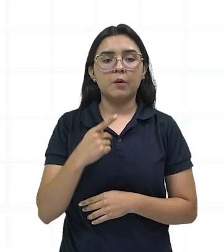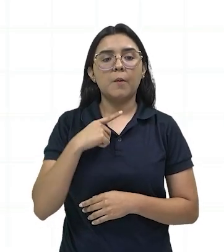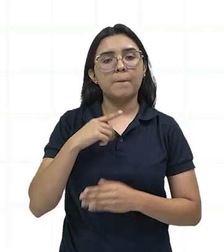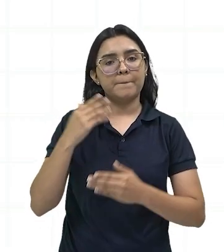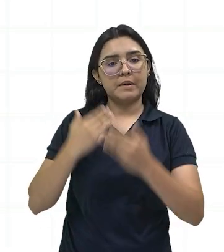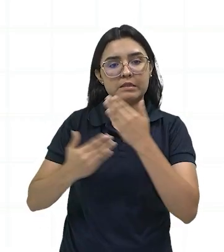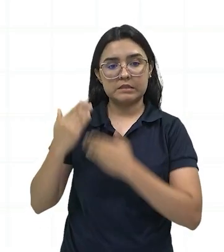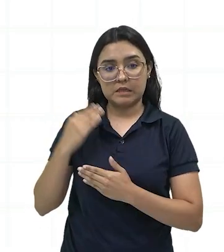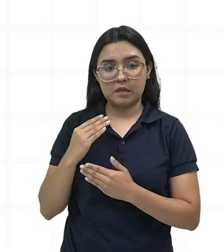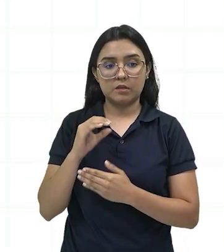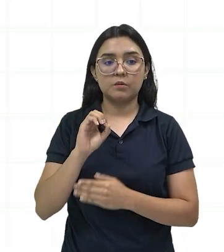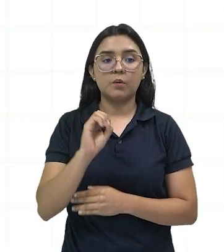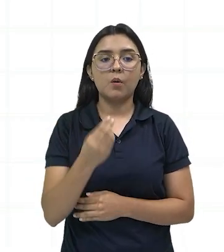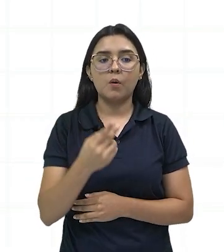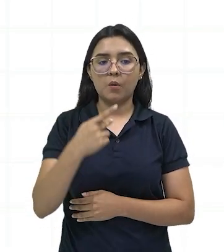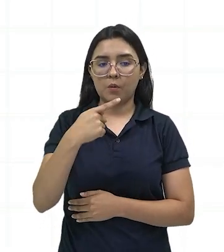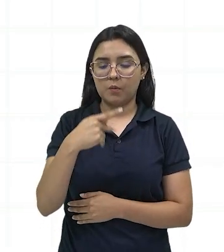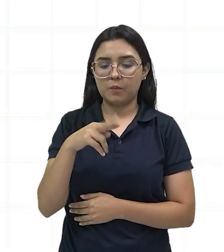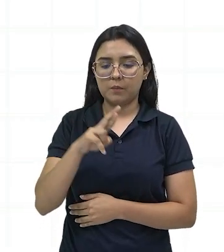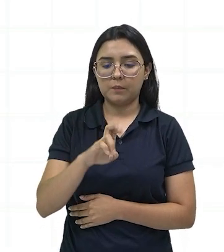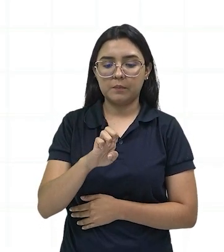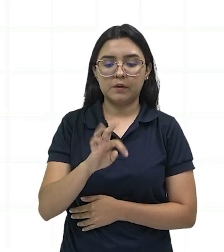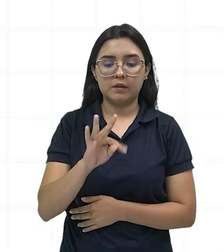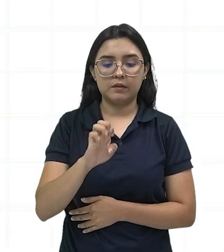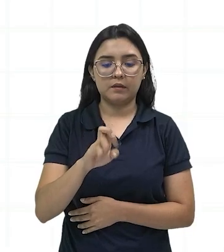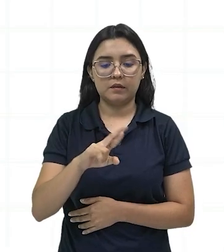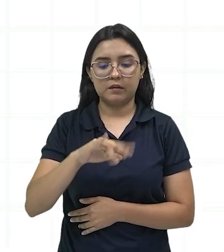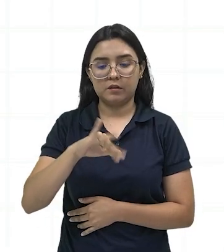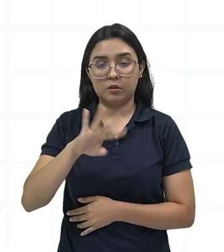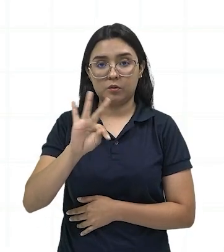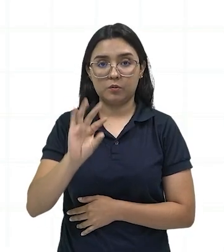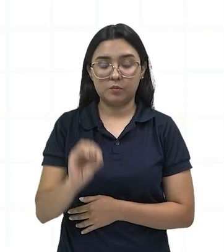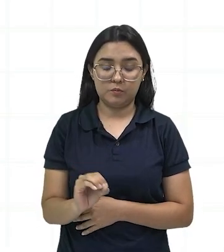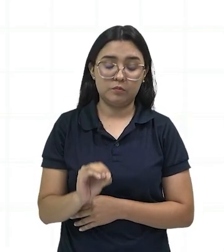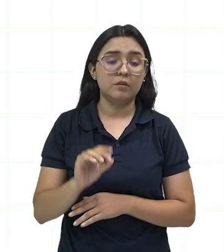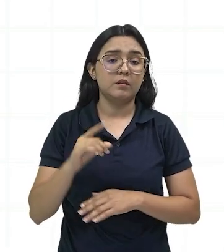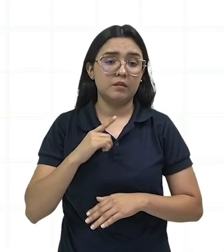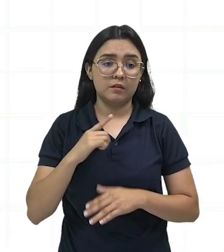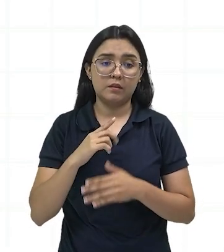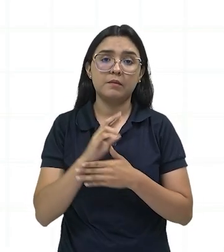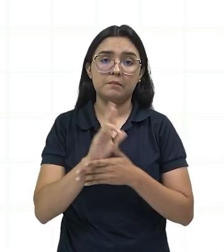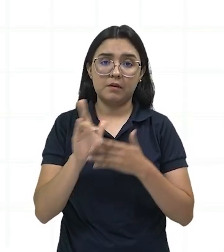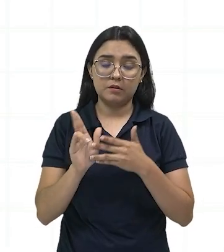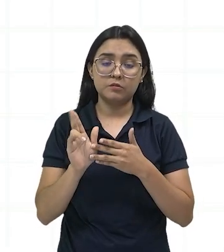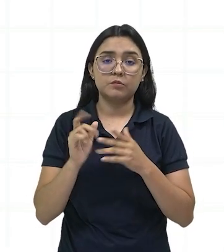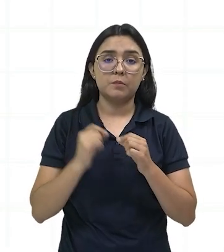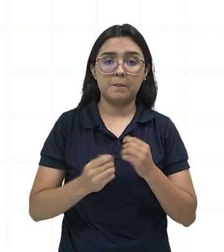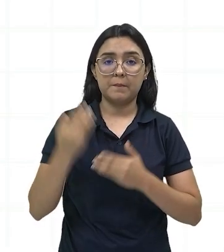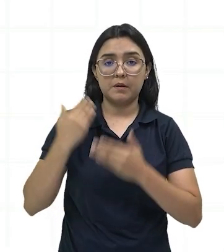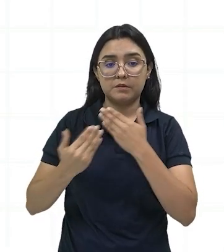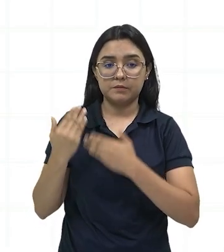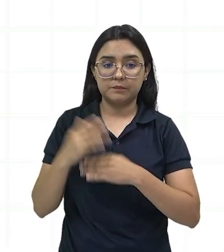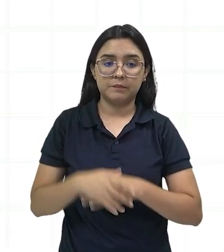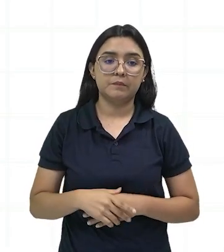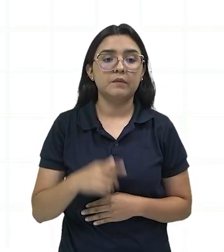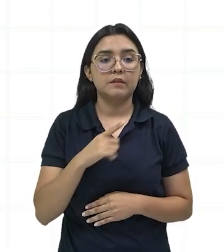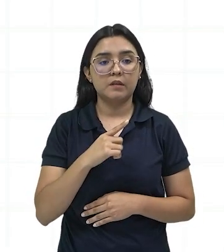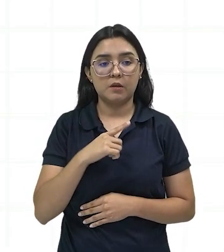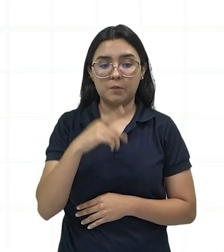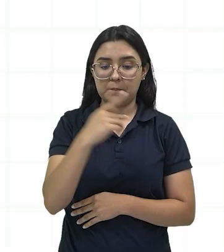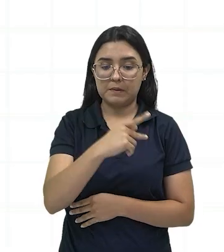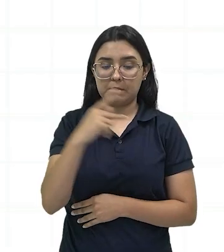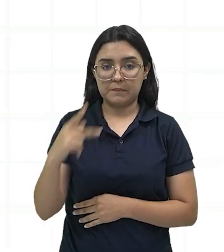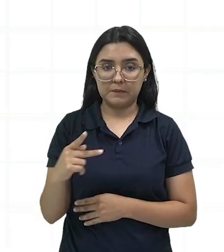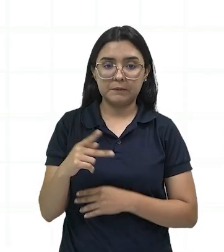a gente saber que existem diferentes tipos de passado, tá? Dependendo do que ele está expressando. Então eu tenho o pretérito perfeito,